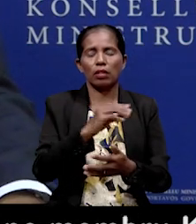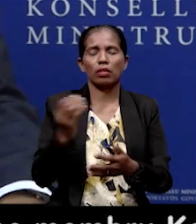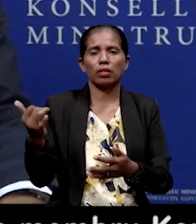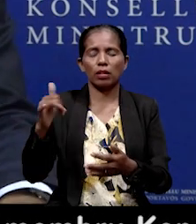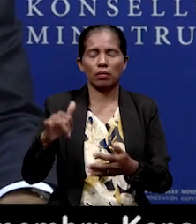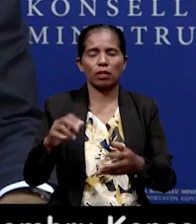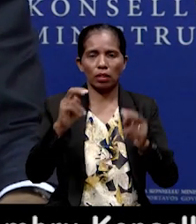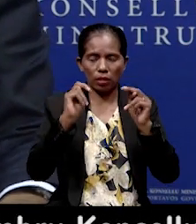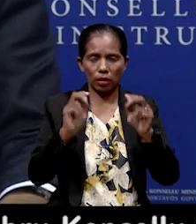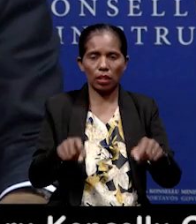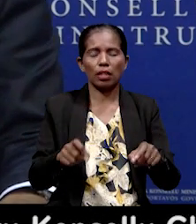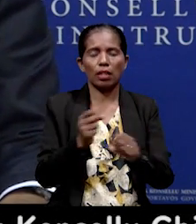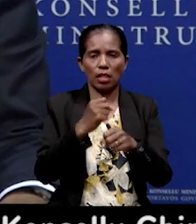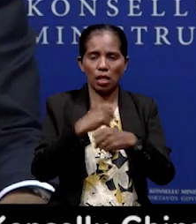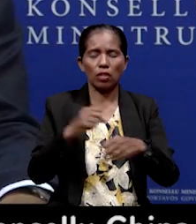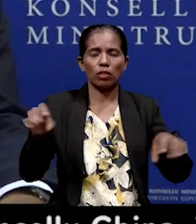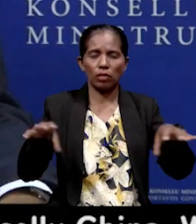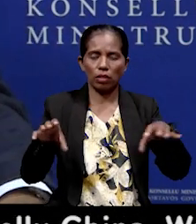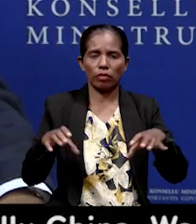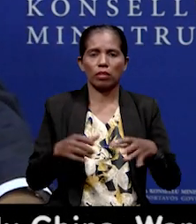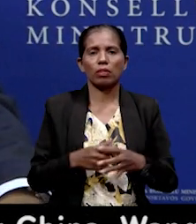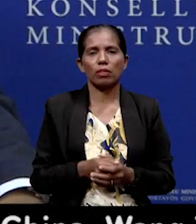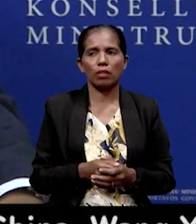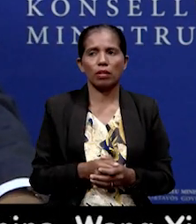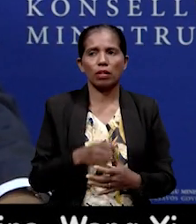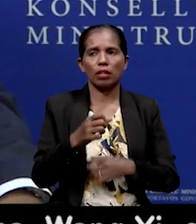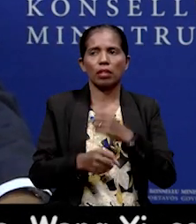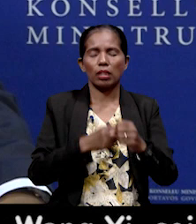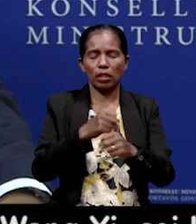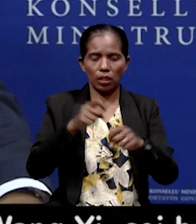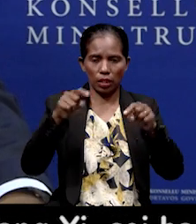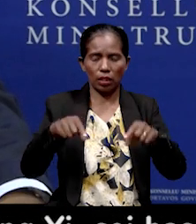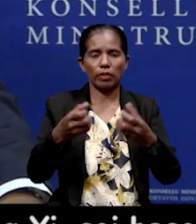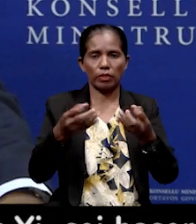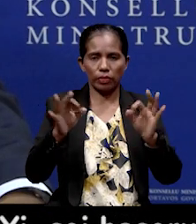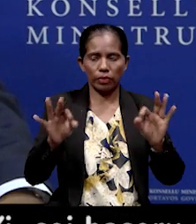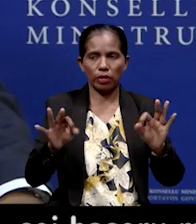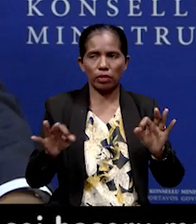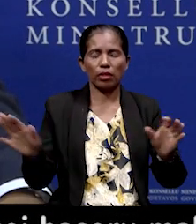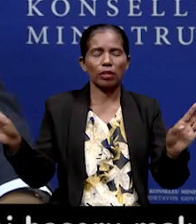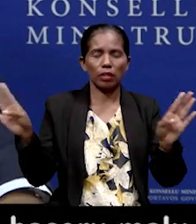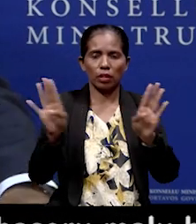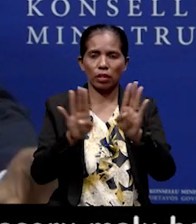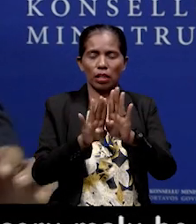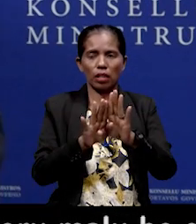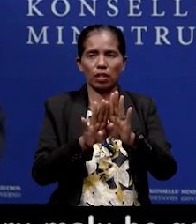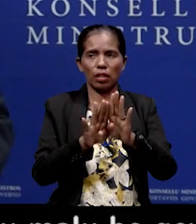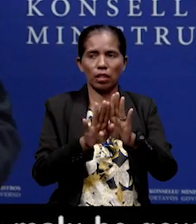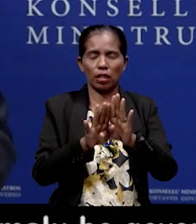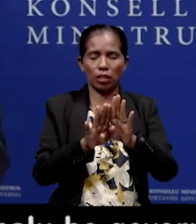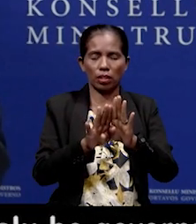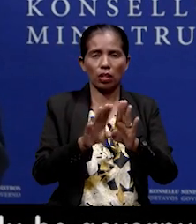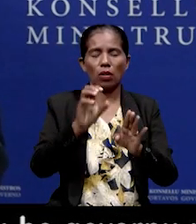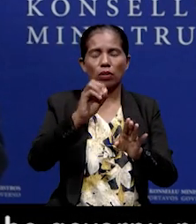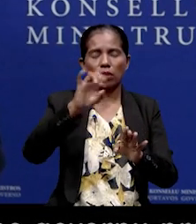sei tem que halo serviço, o inhira tina ne ramata, pode taka conta geral estado